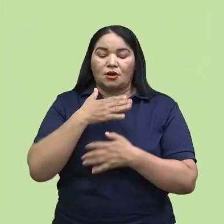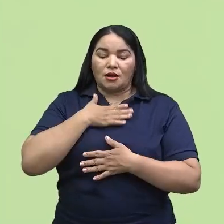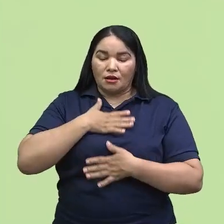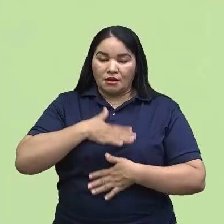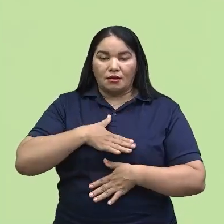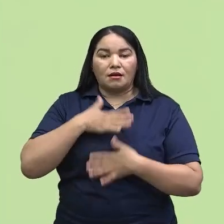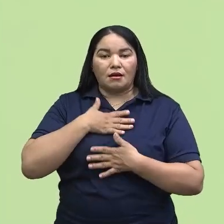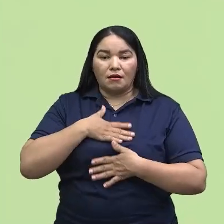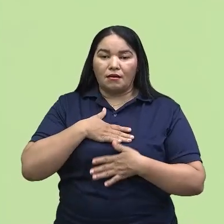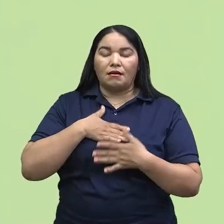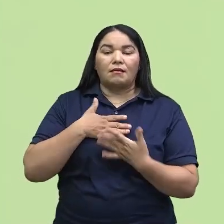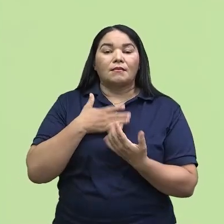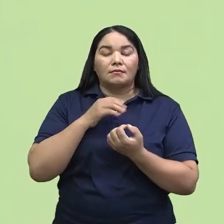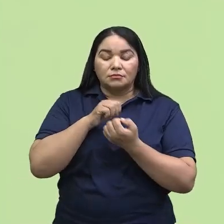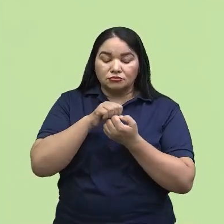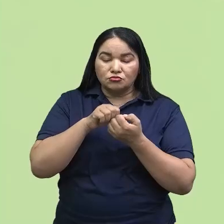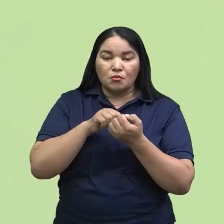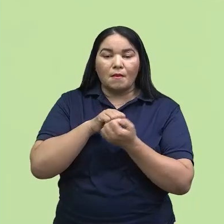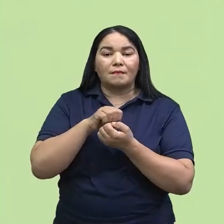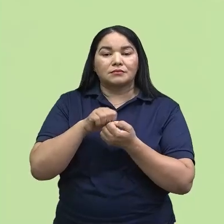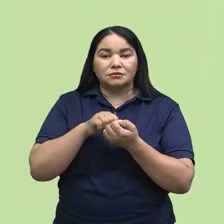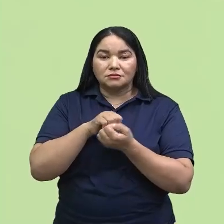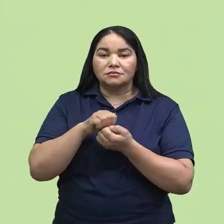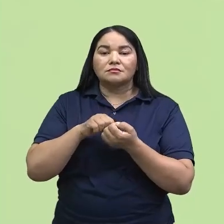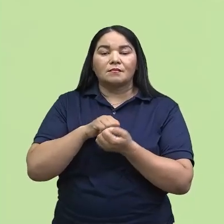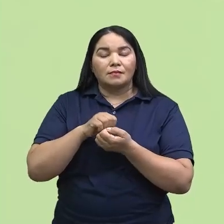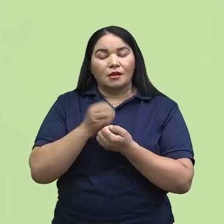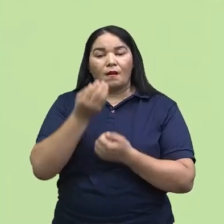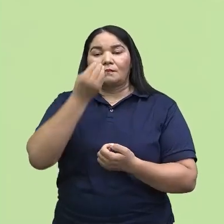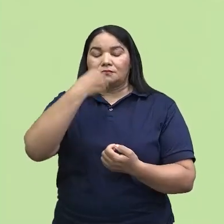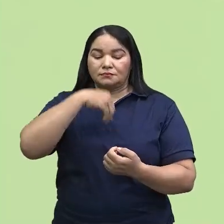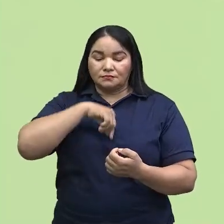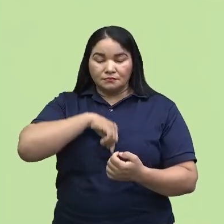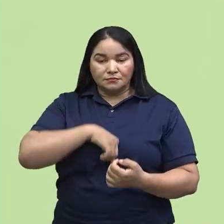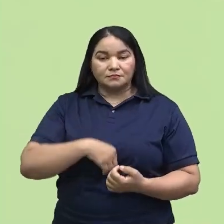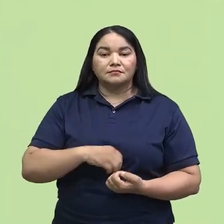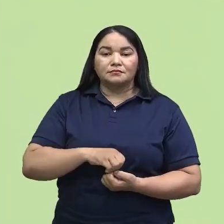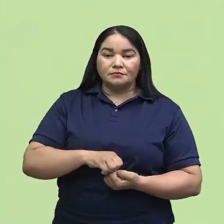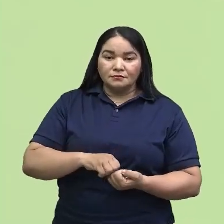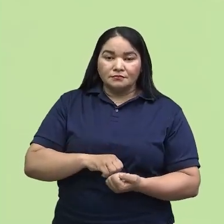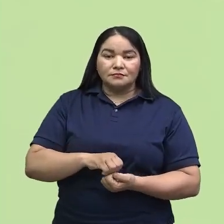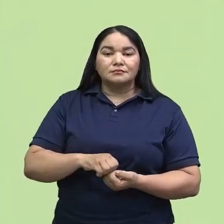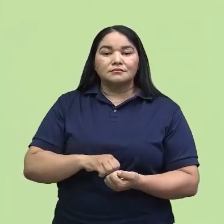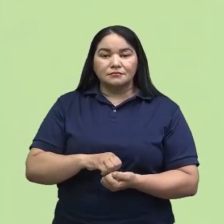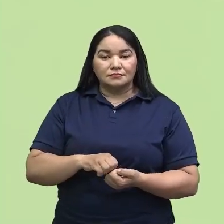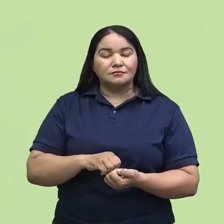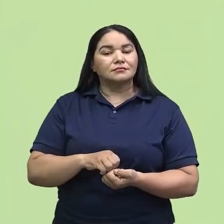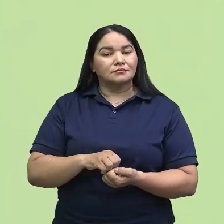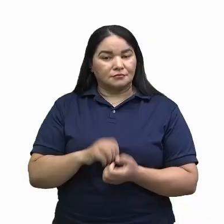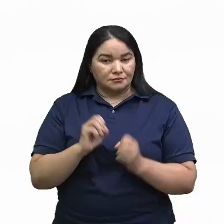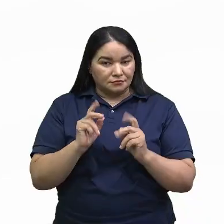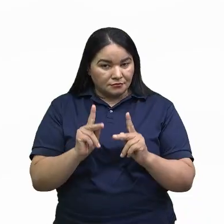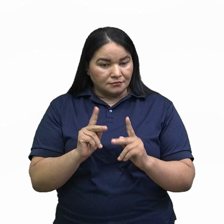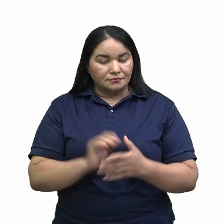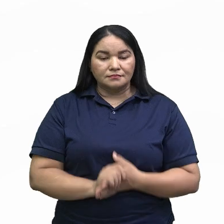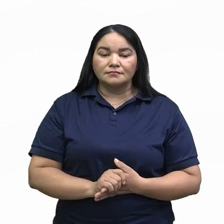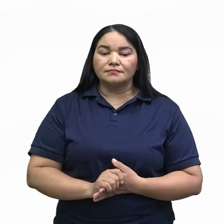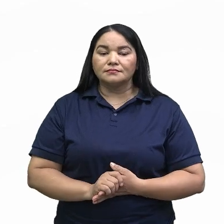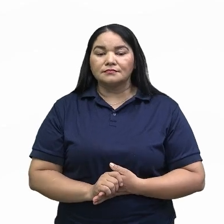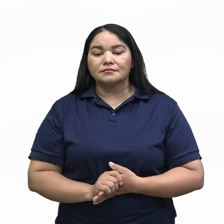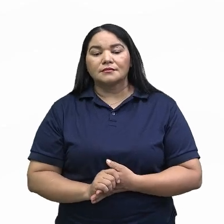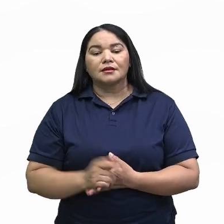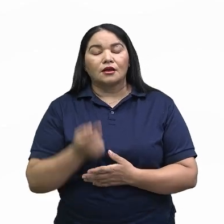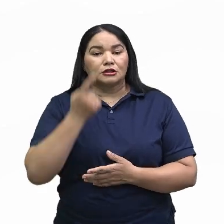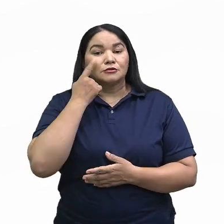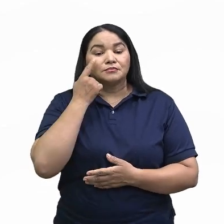da sua digestão. Para que tenha uma boa digestão do alimento, já é importante começar ali com uma boa mastigação. Vamos observar aí o esquema